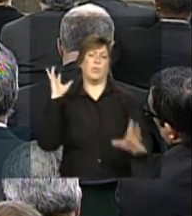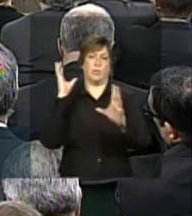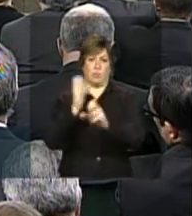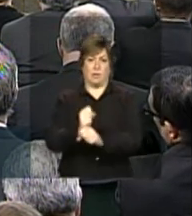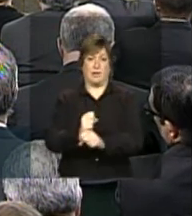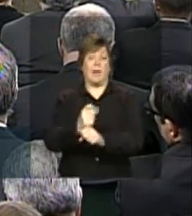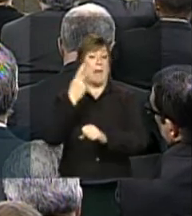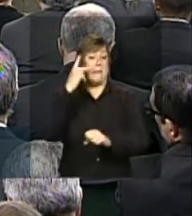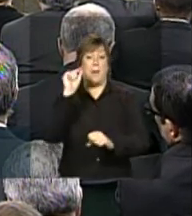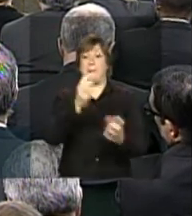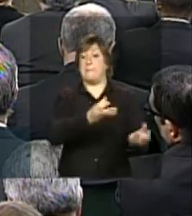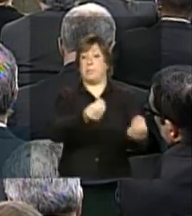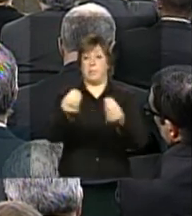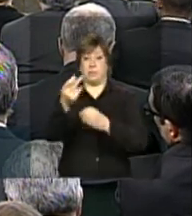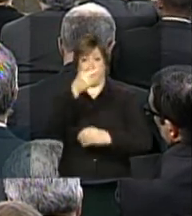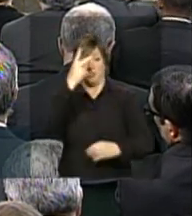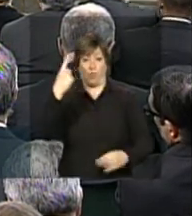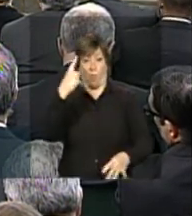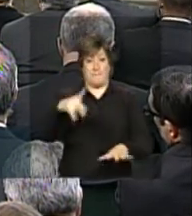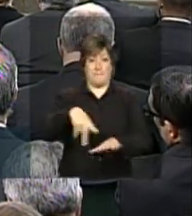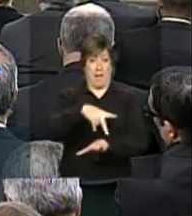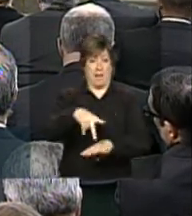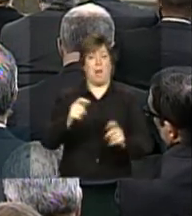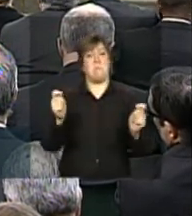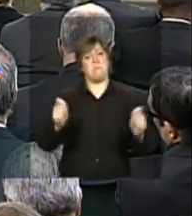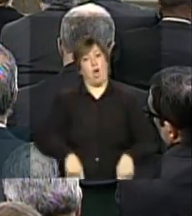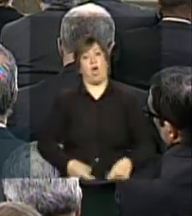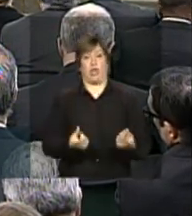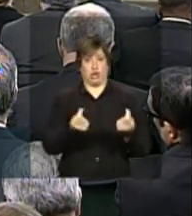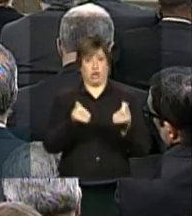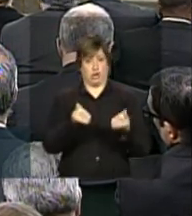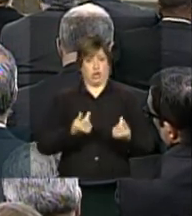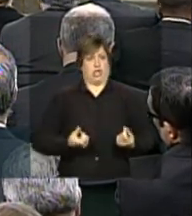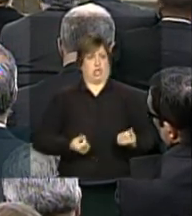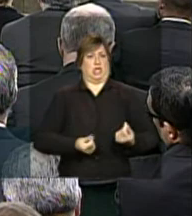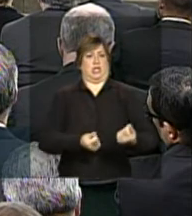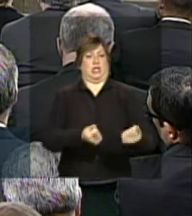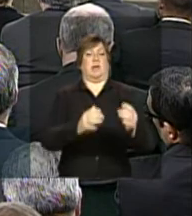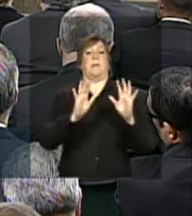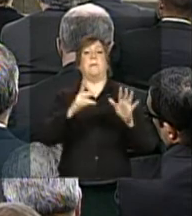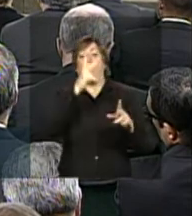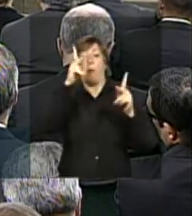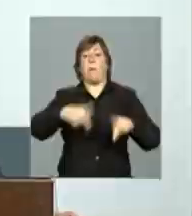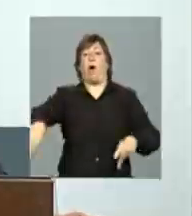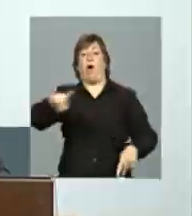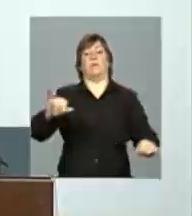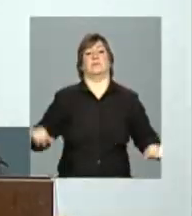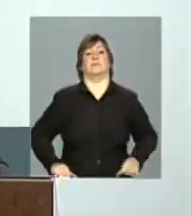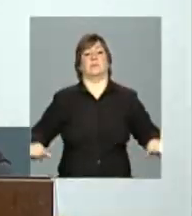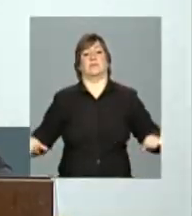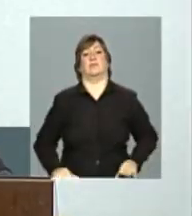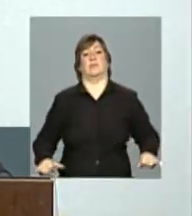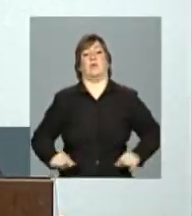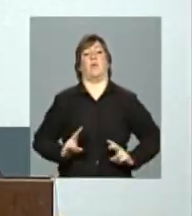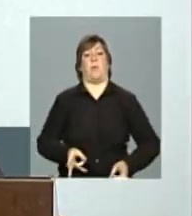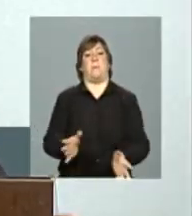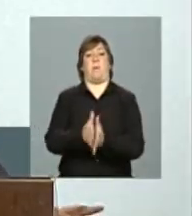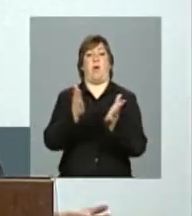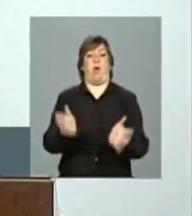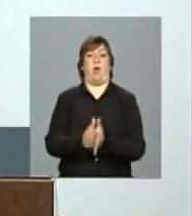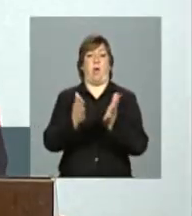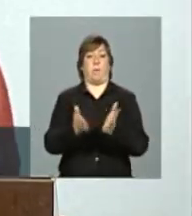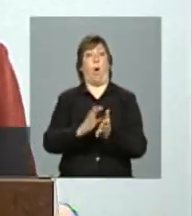pessoas um país podia ser rico e a sua população permanecer pobre ou podia crescer